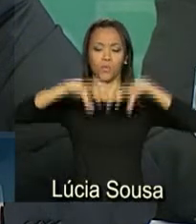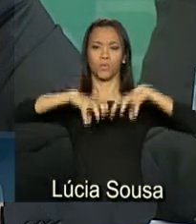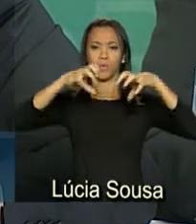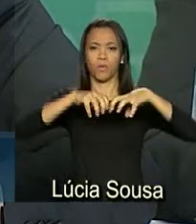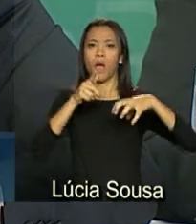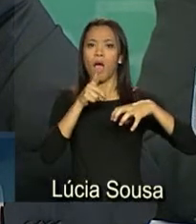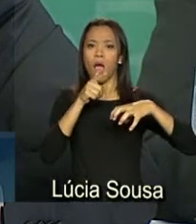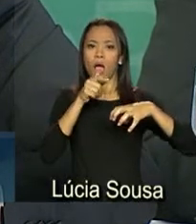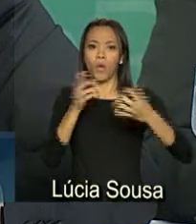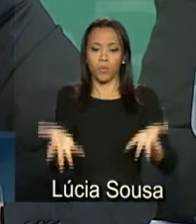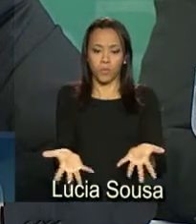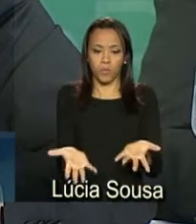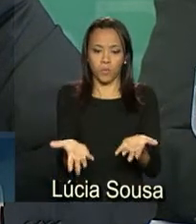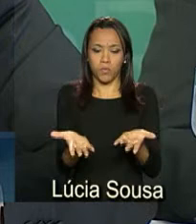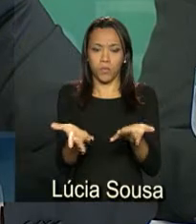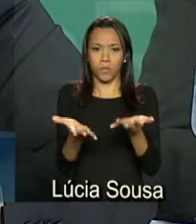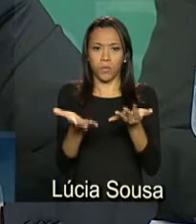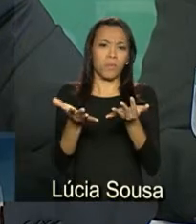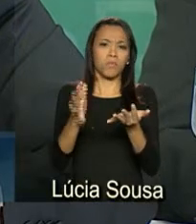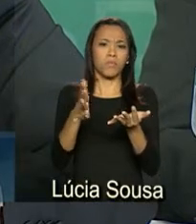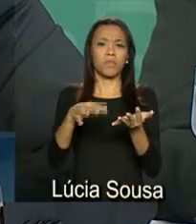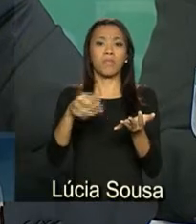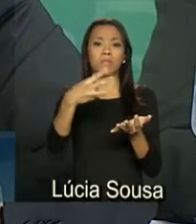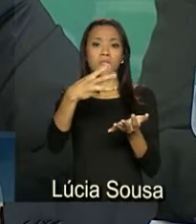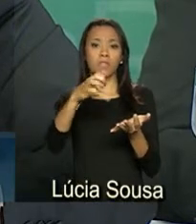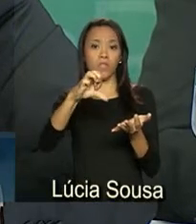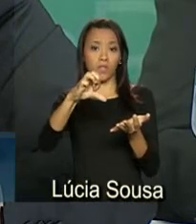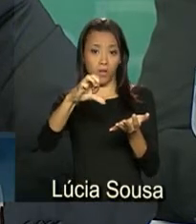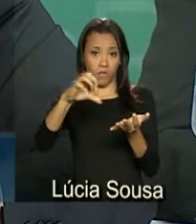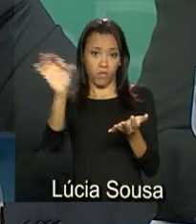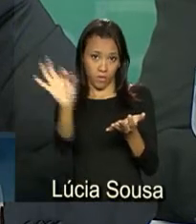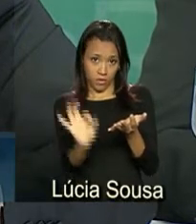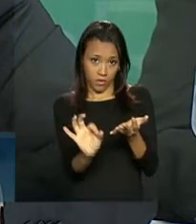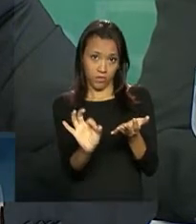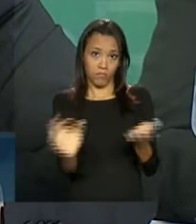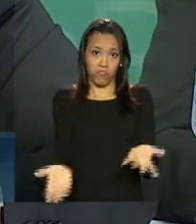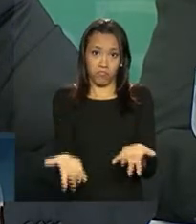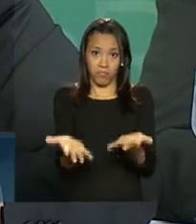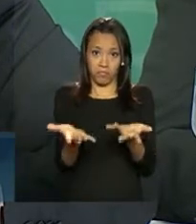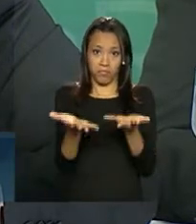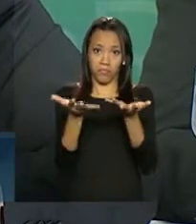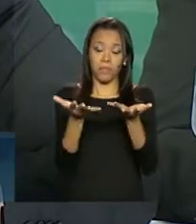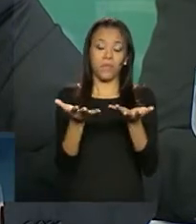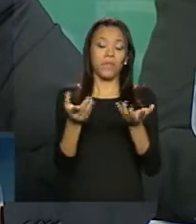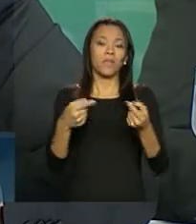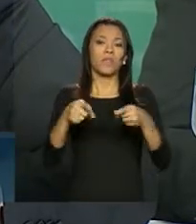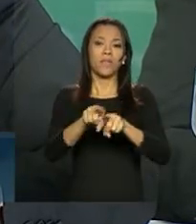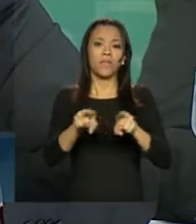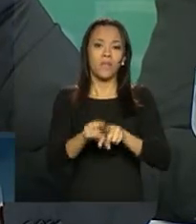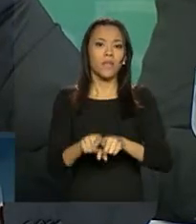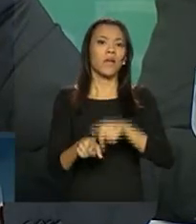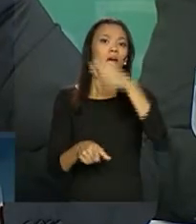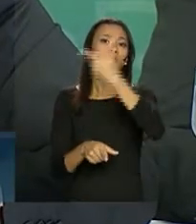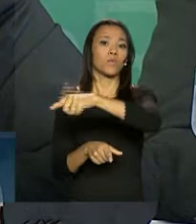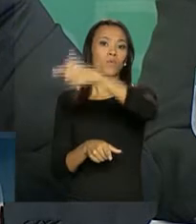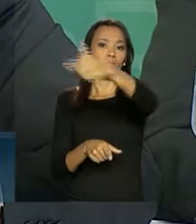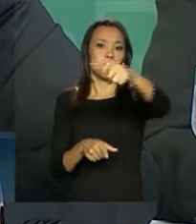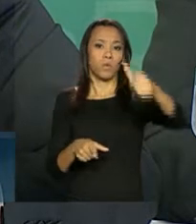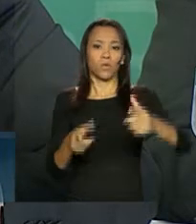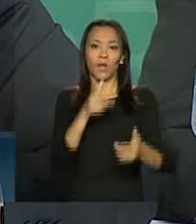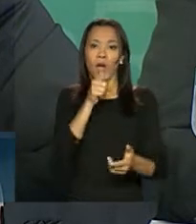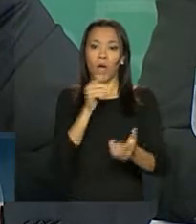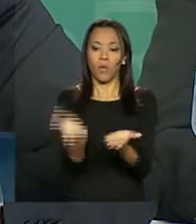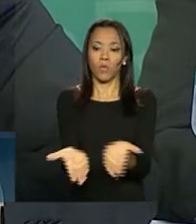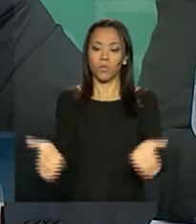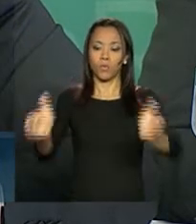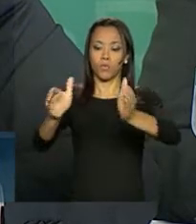da ordem 39 por cento e é no que tange aos demais reservatórios